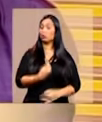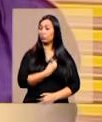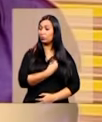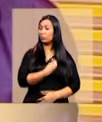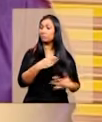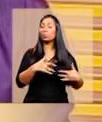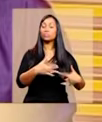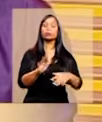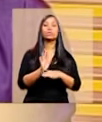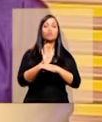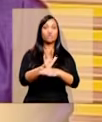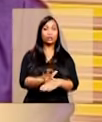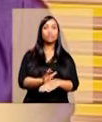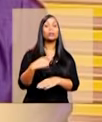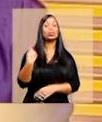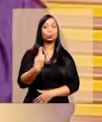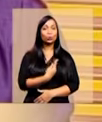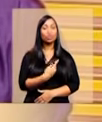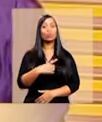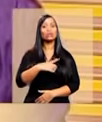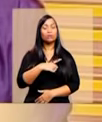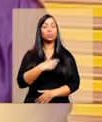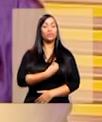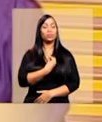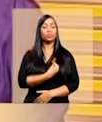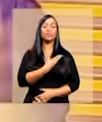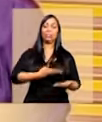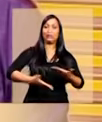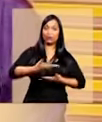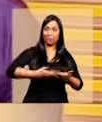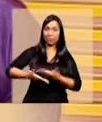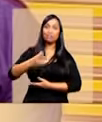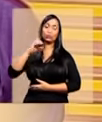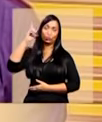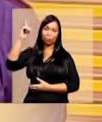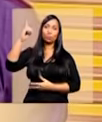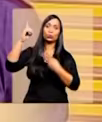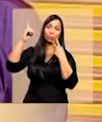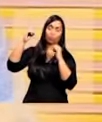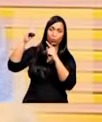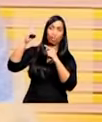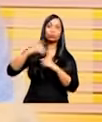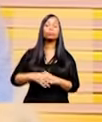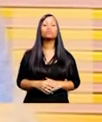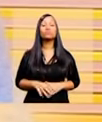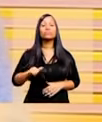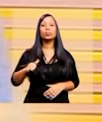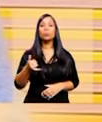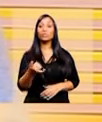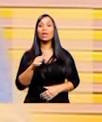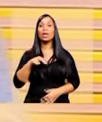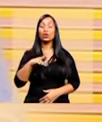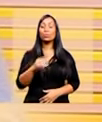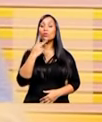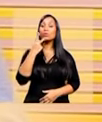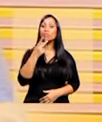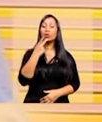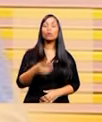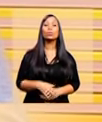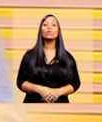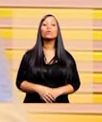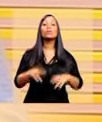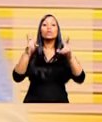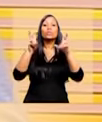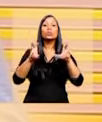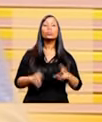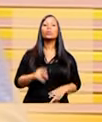que a gente vive a fraternidade que a gente está justamente vivendo essa relação com Deus como Pai. E aproveitando o que o Érico falou,